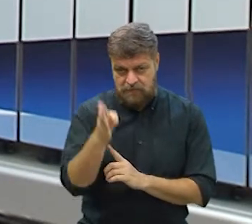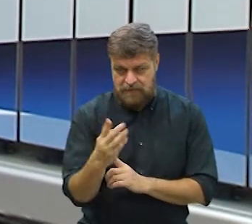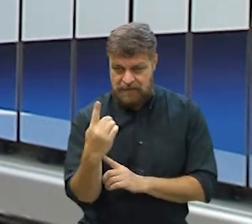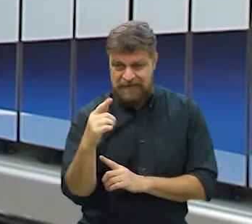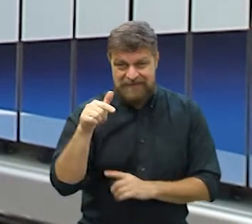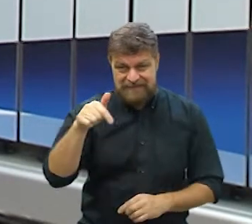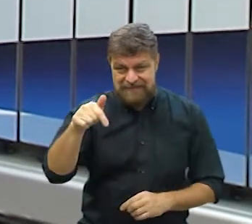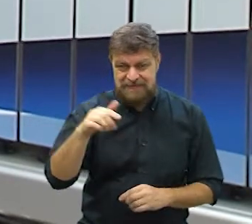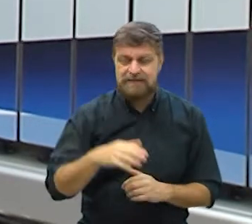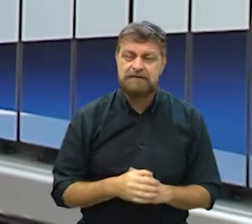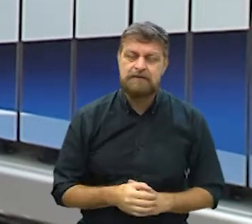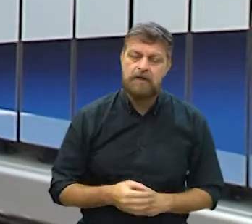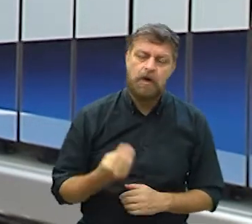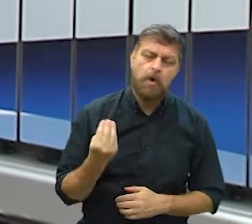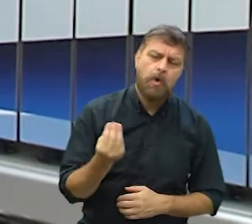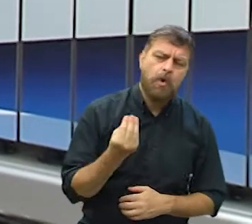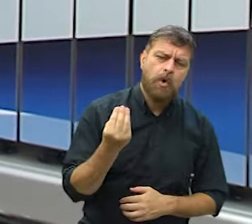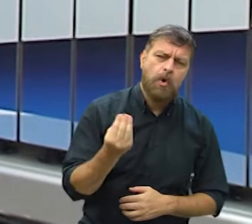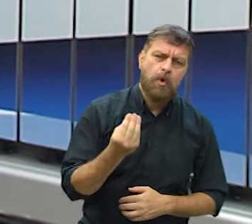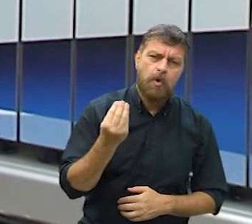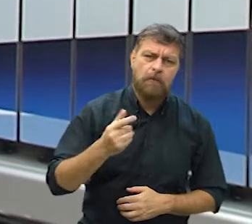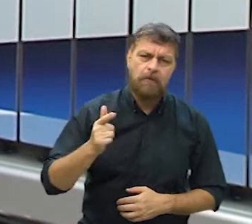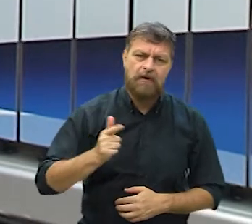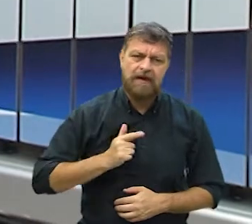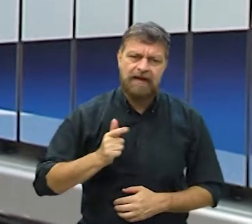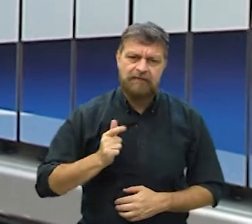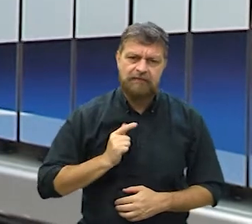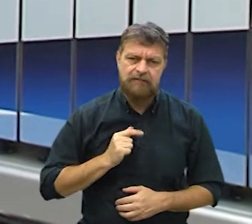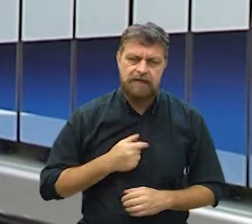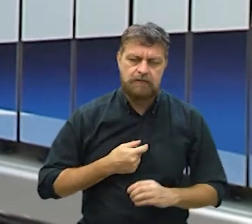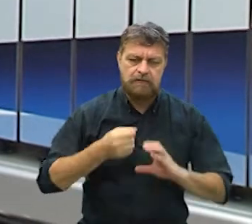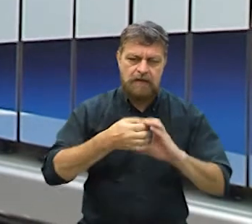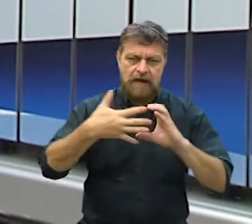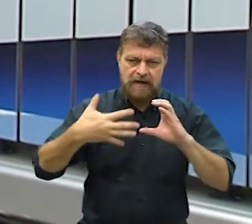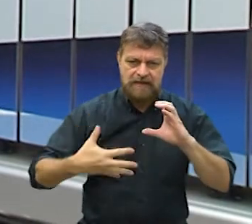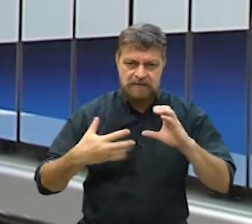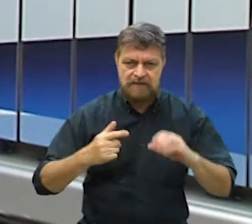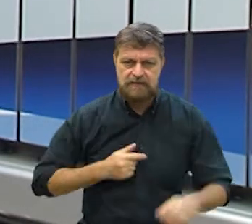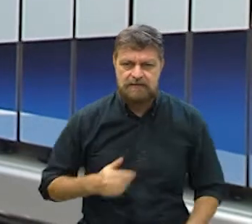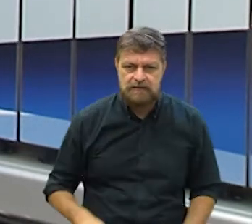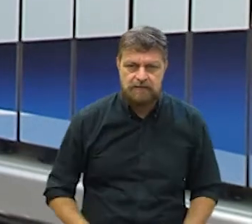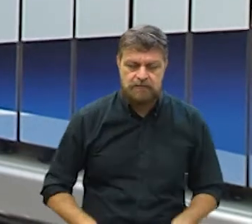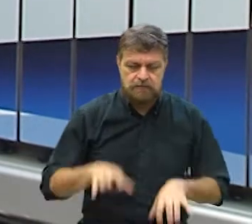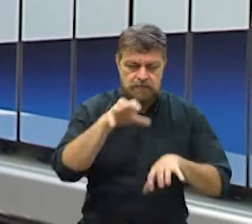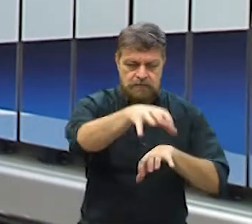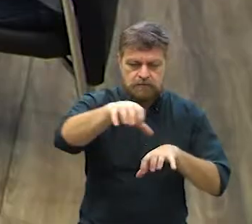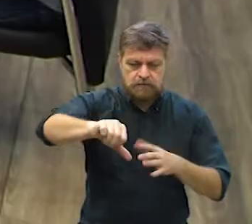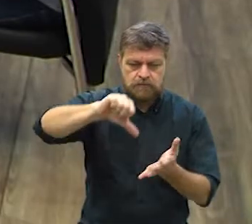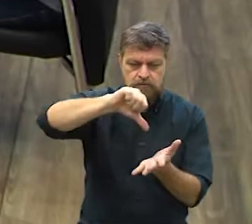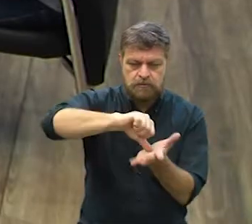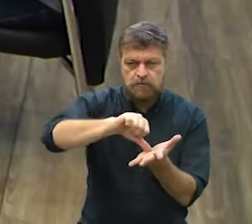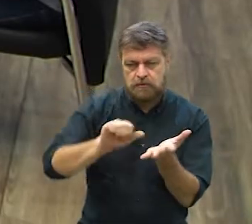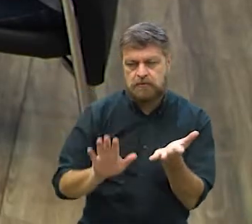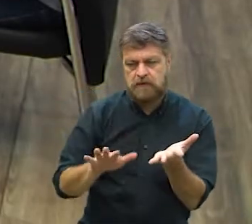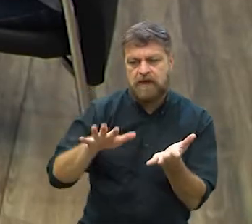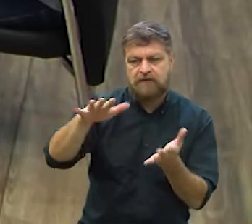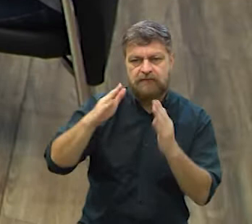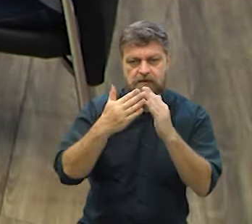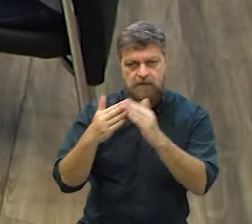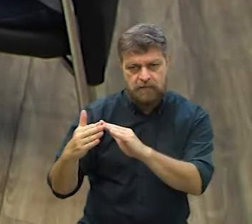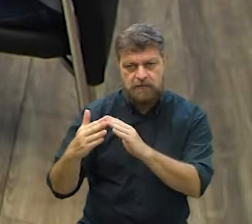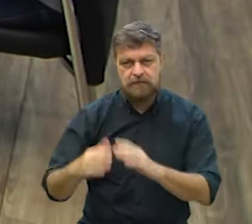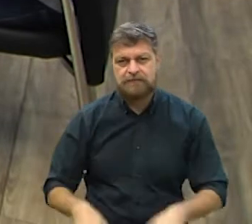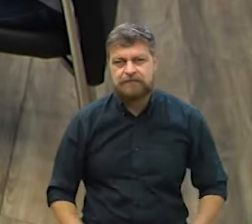13.465 de 2017, como é feito a classificação dos núcleos informais. Seja bem-vindo